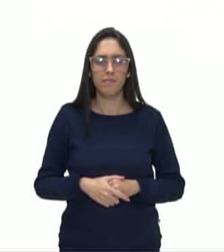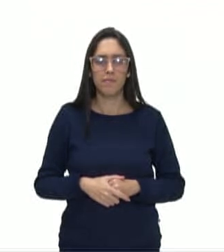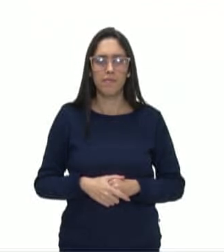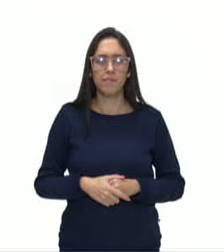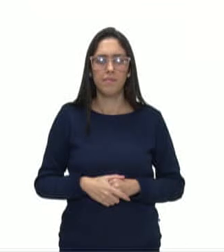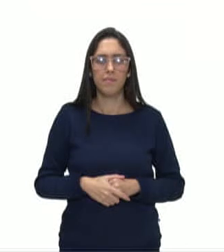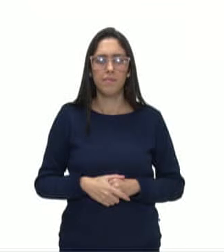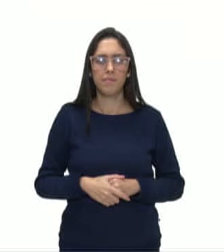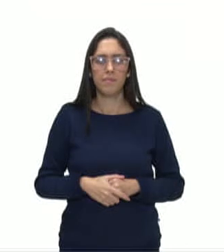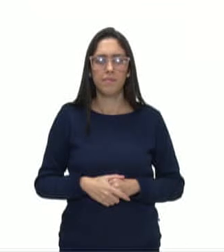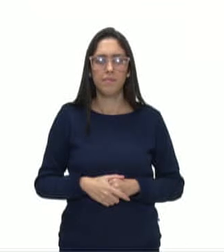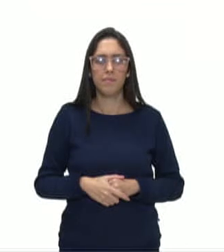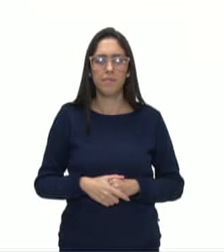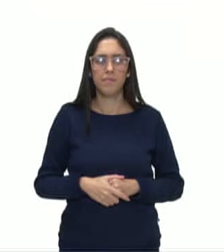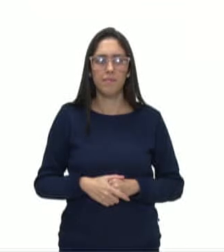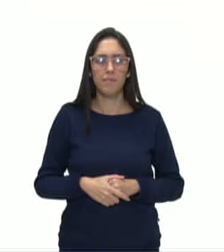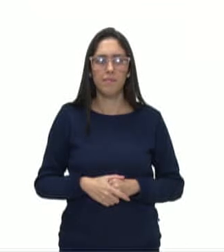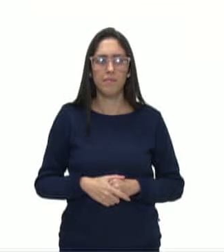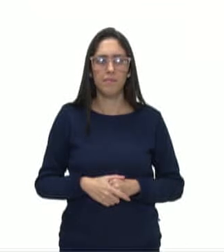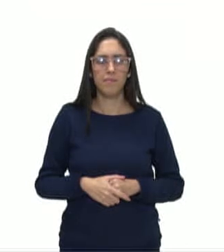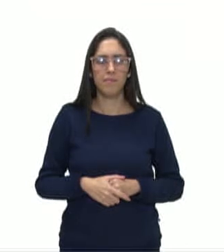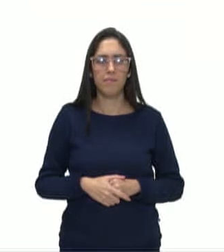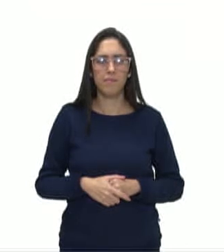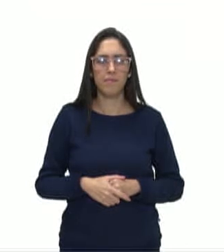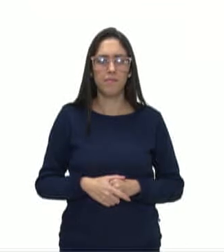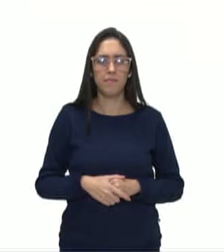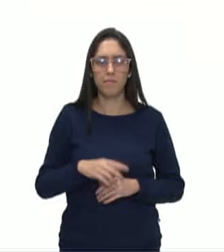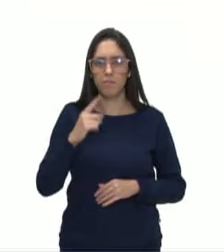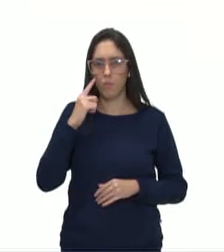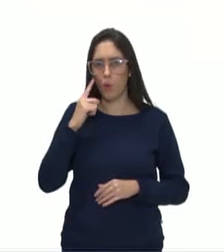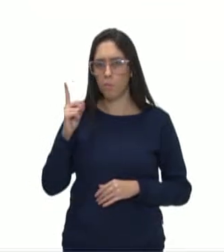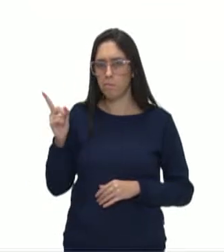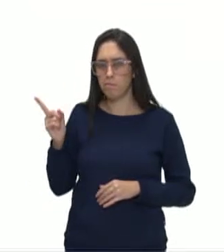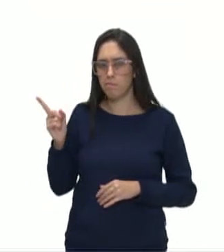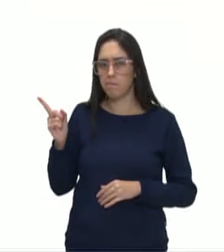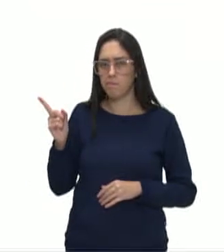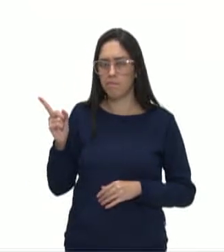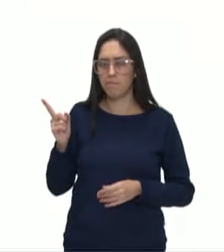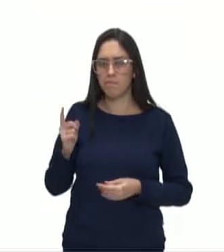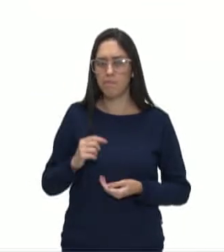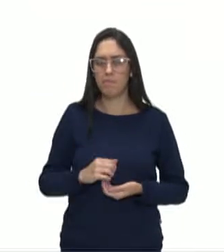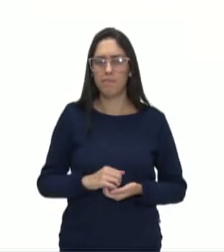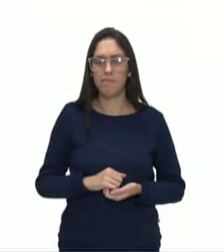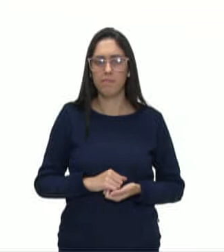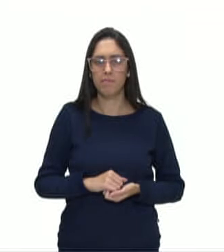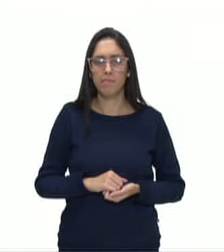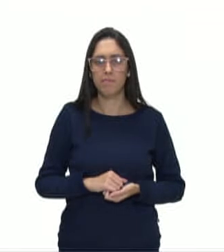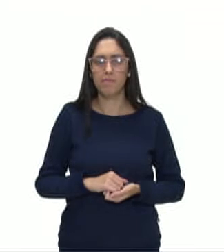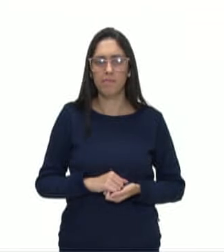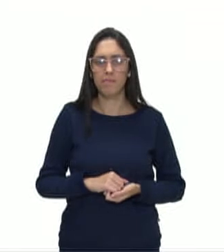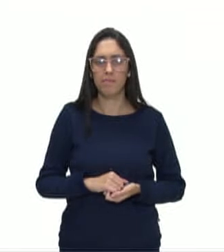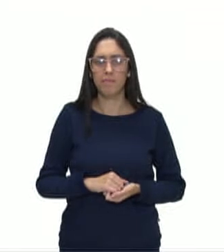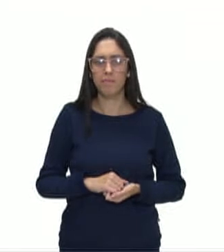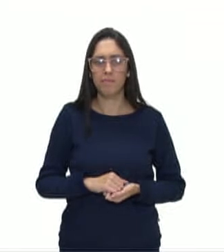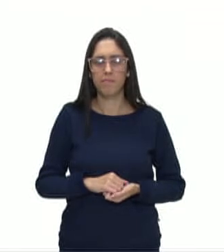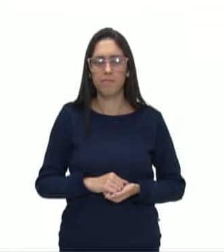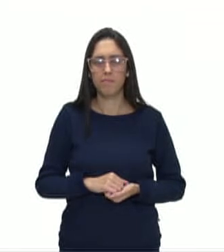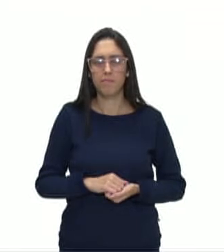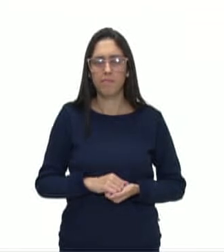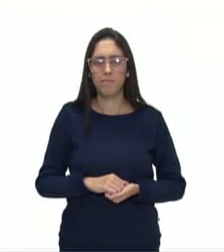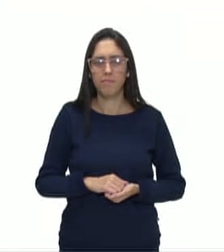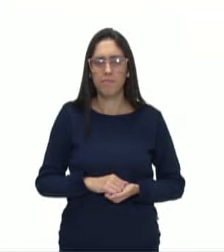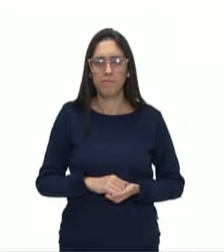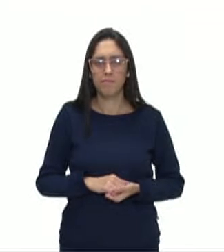frase? Mire acá. Vivir em um mundo sumergido, lleno em las nuevas